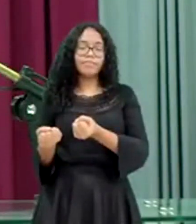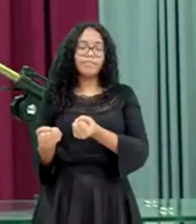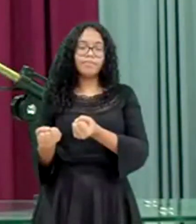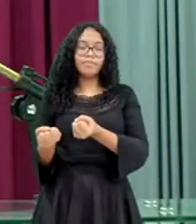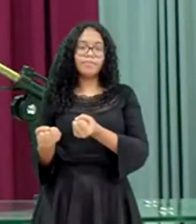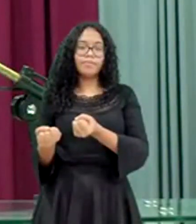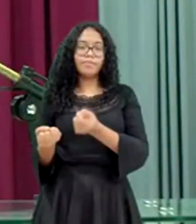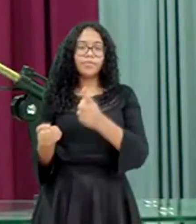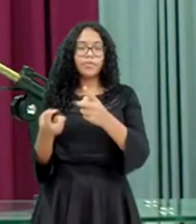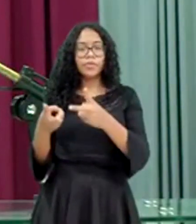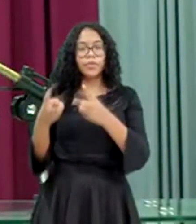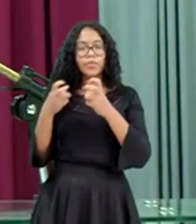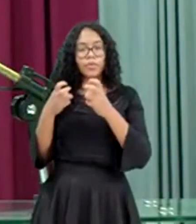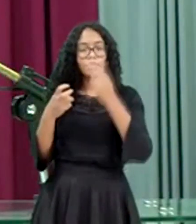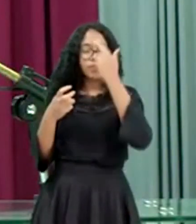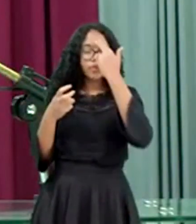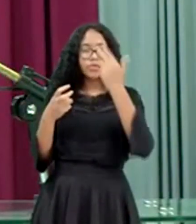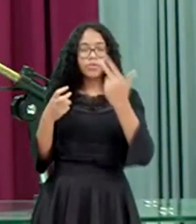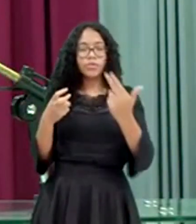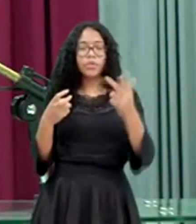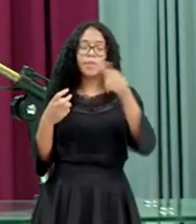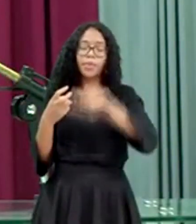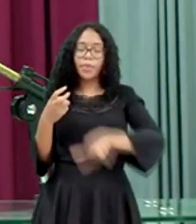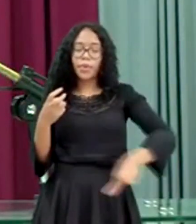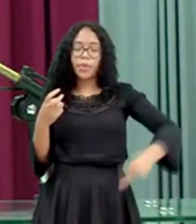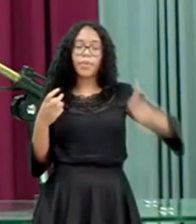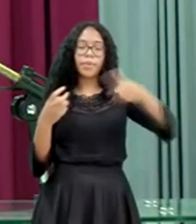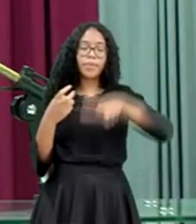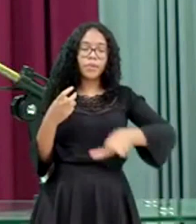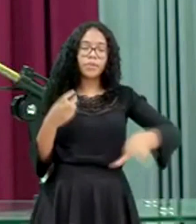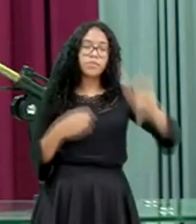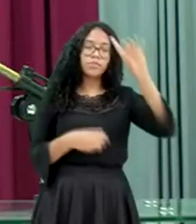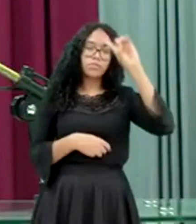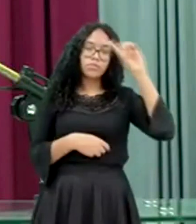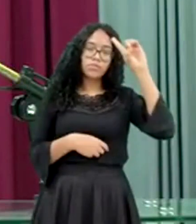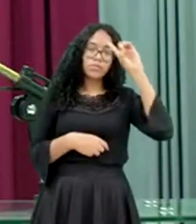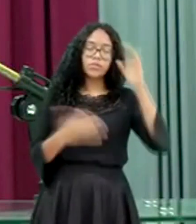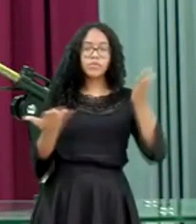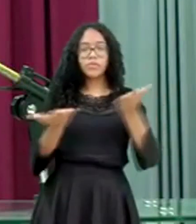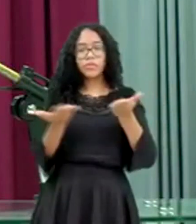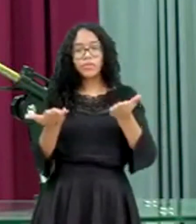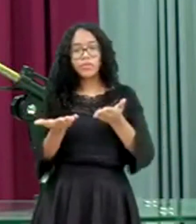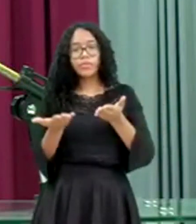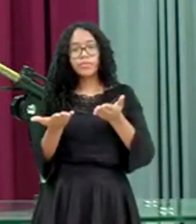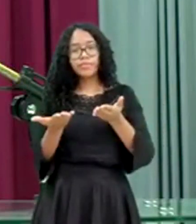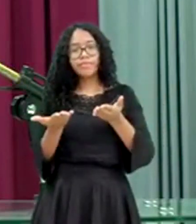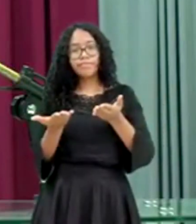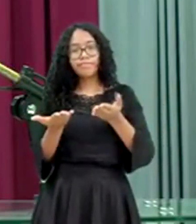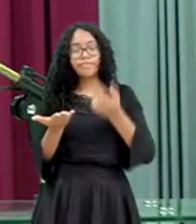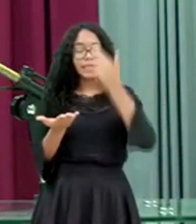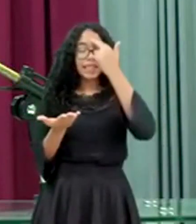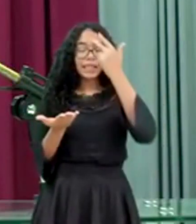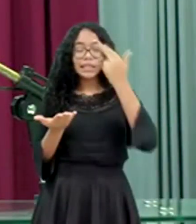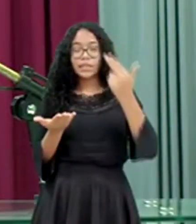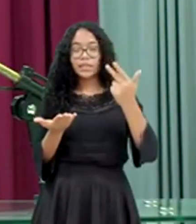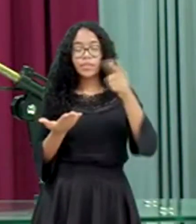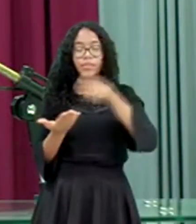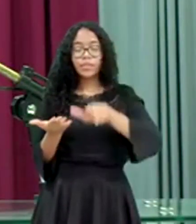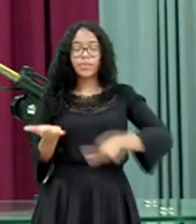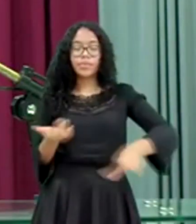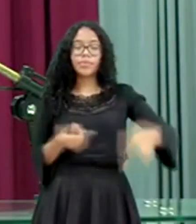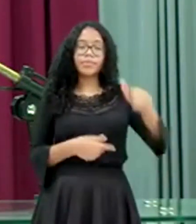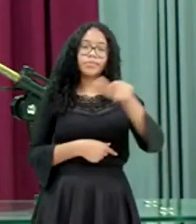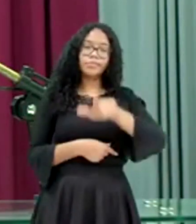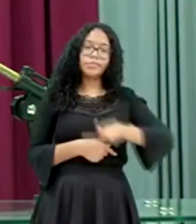Você vê essa história se repetindo hoje? Você consegue perceber que essa história se repete hoje? Que